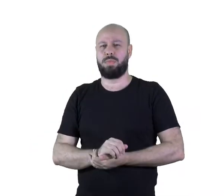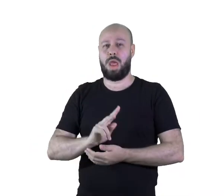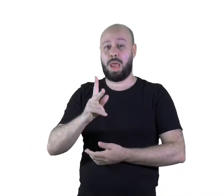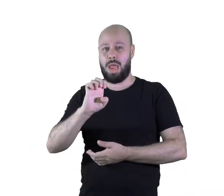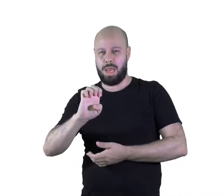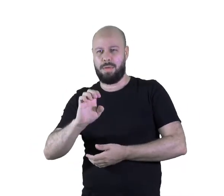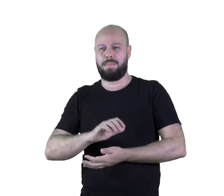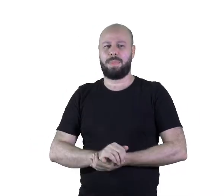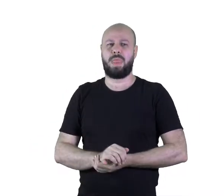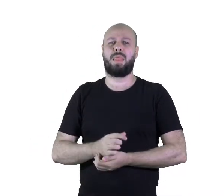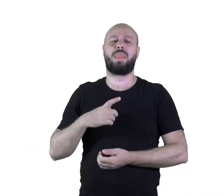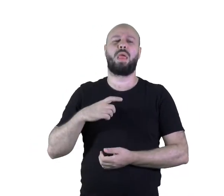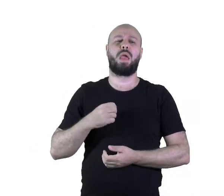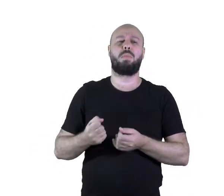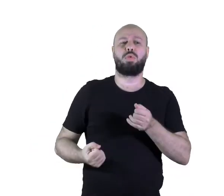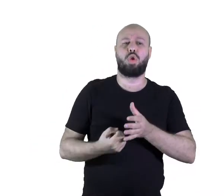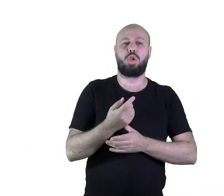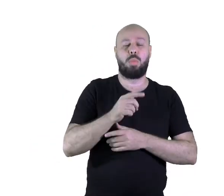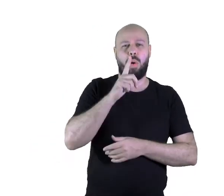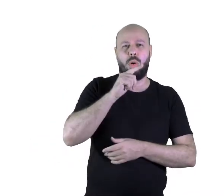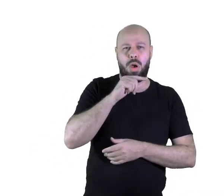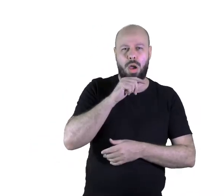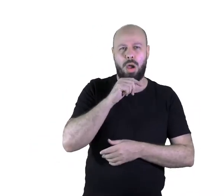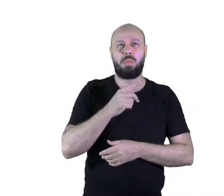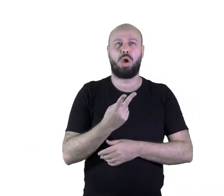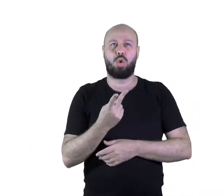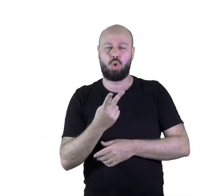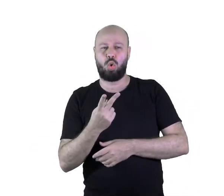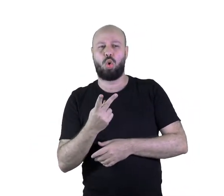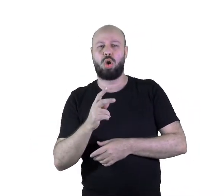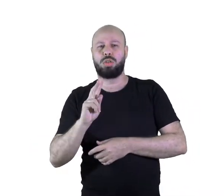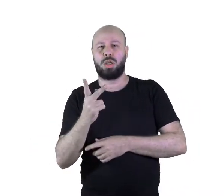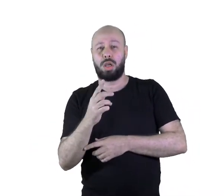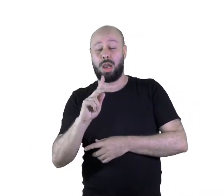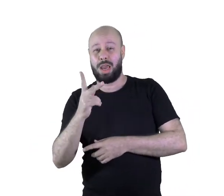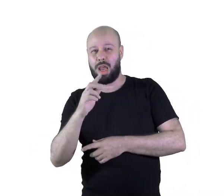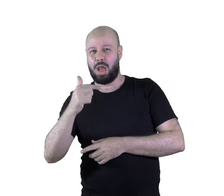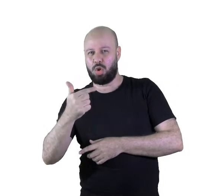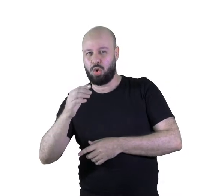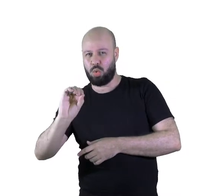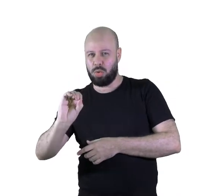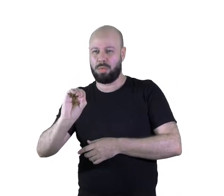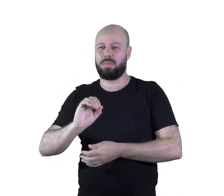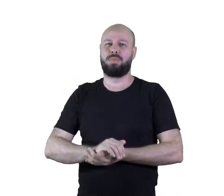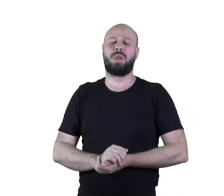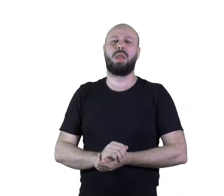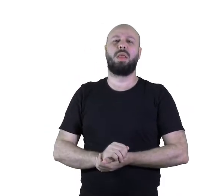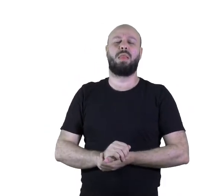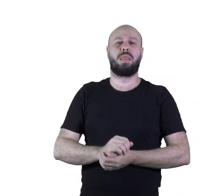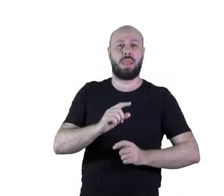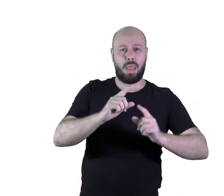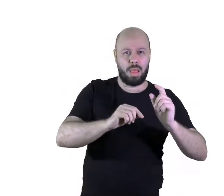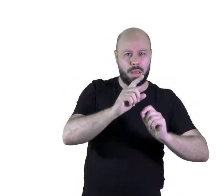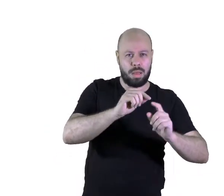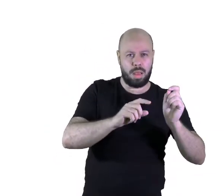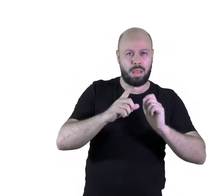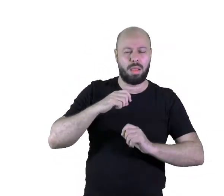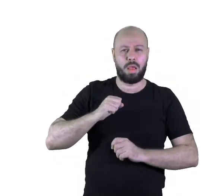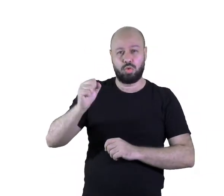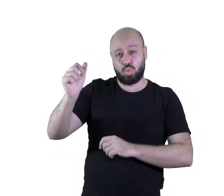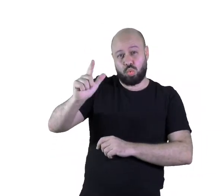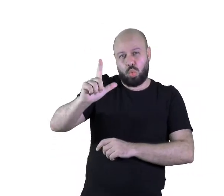água, H2O, né, 2 átomos de hidrogênio, 1 de oxigênio. Nas estrelas, né, no Sol que a gente